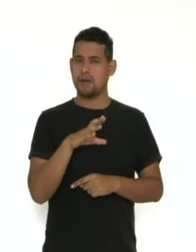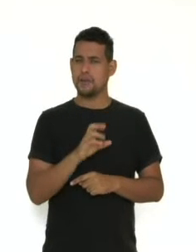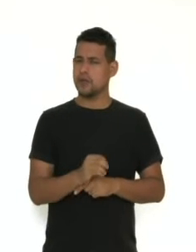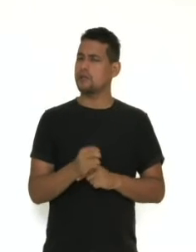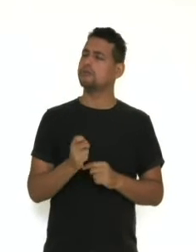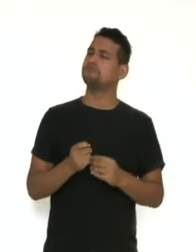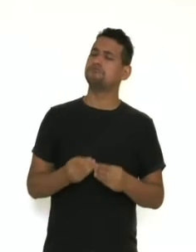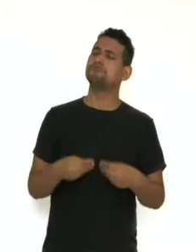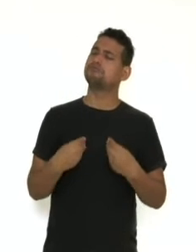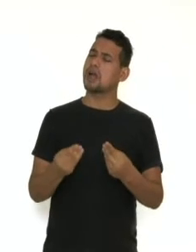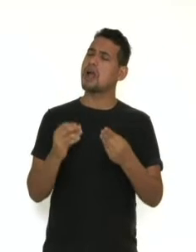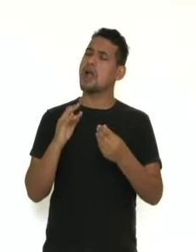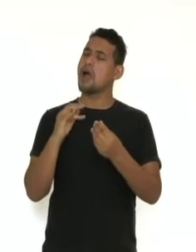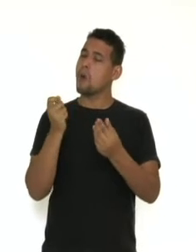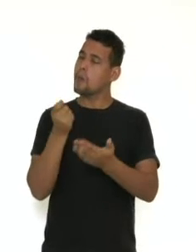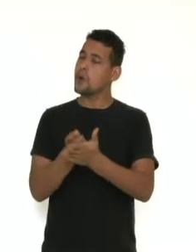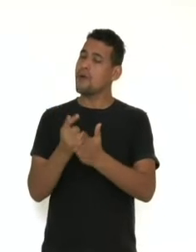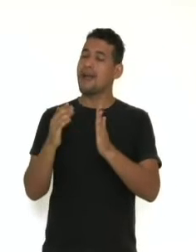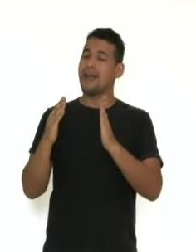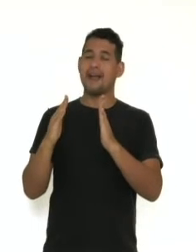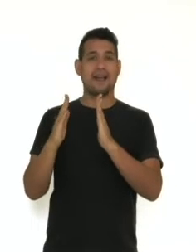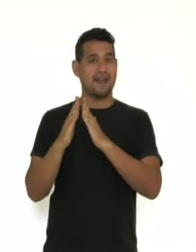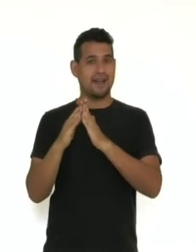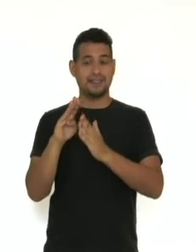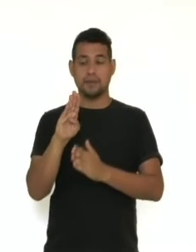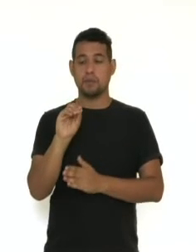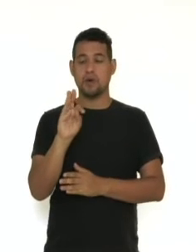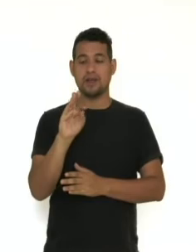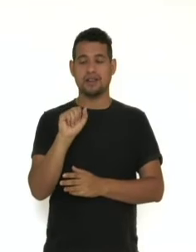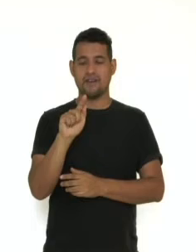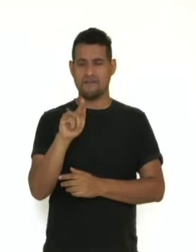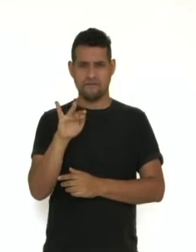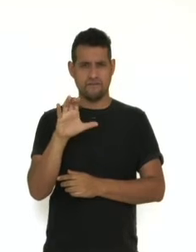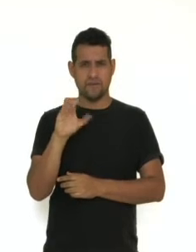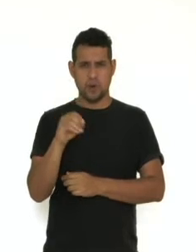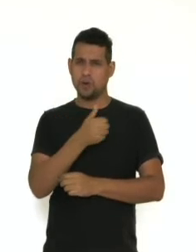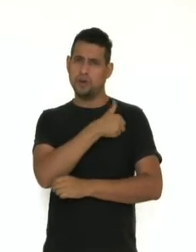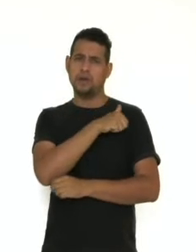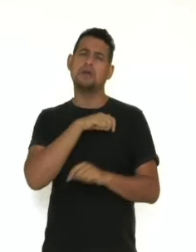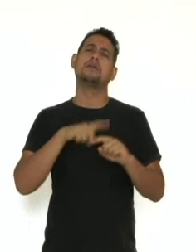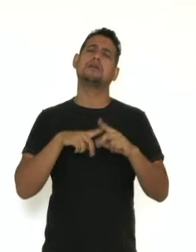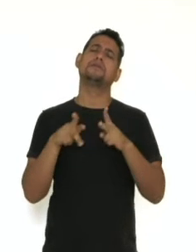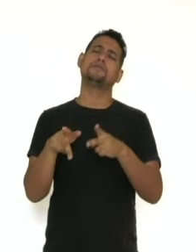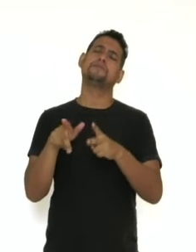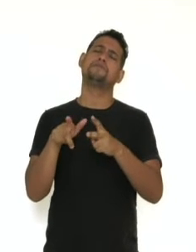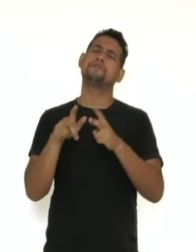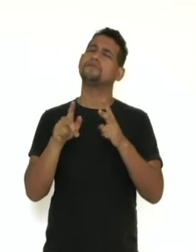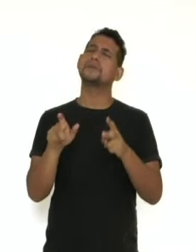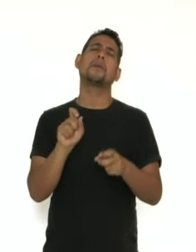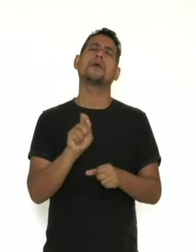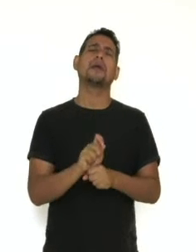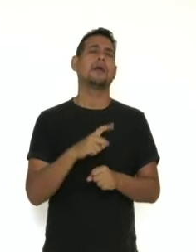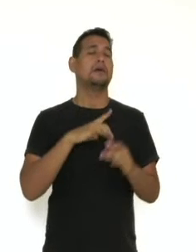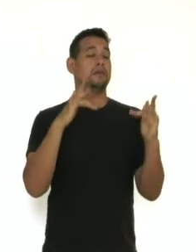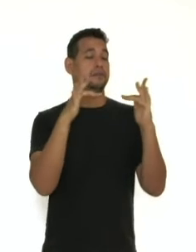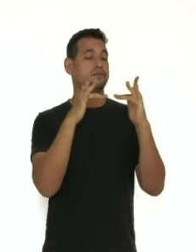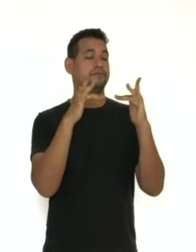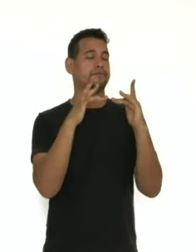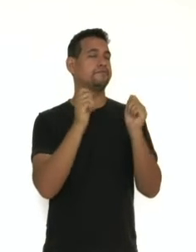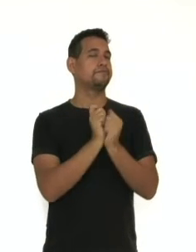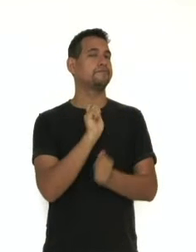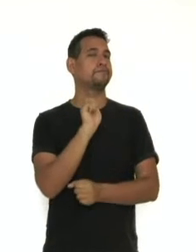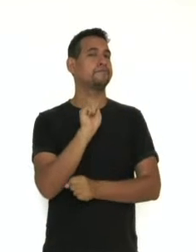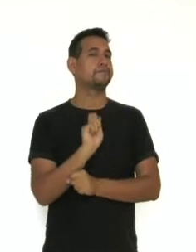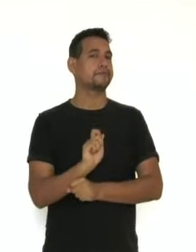casa para os lados de Botafogo e foi a bordo recebê-lo. Então, você já observa aqui o que envolve,